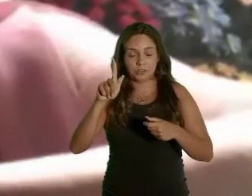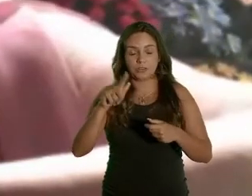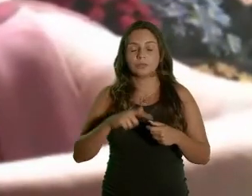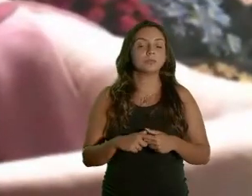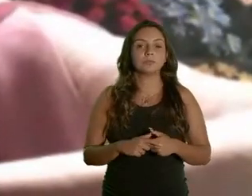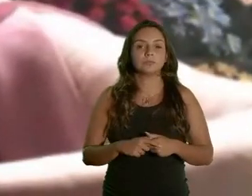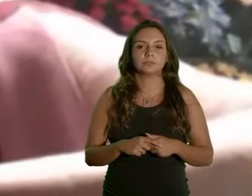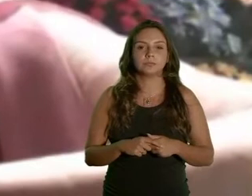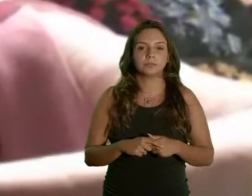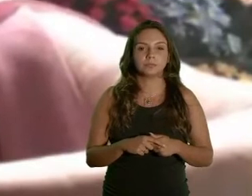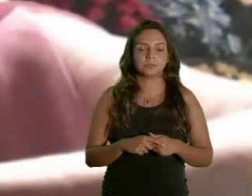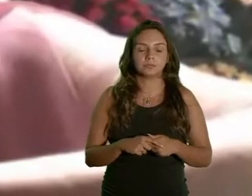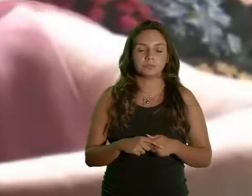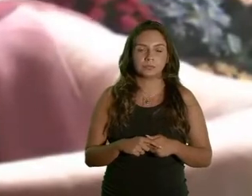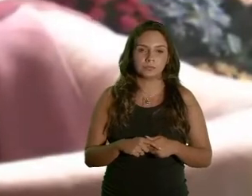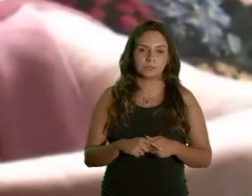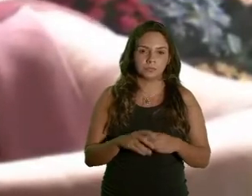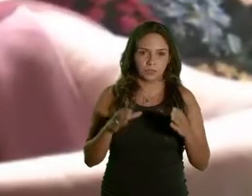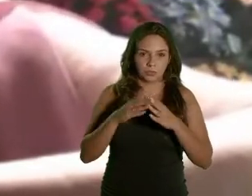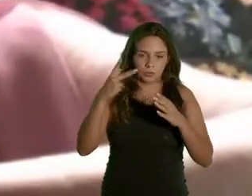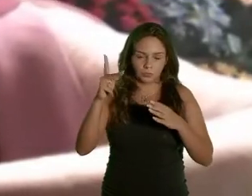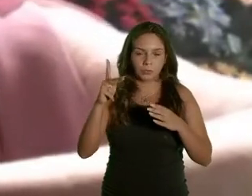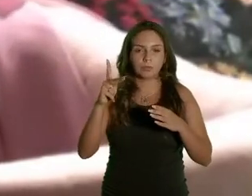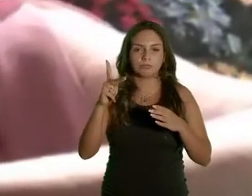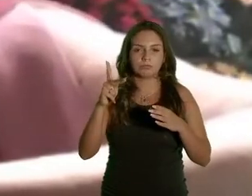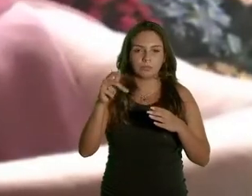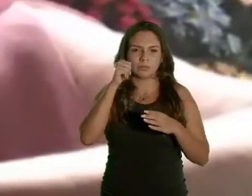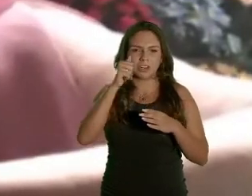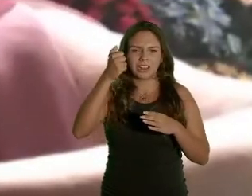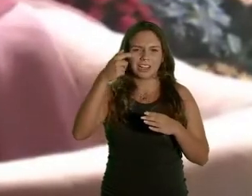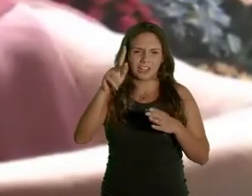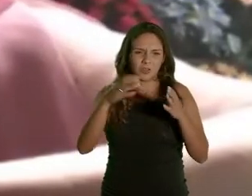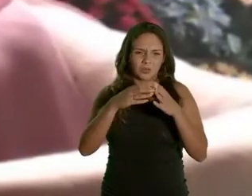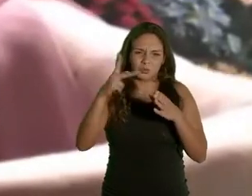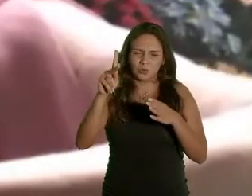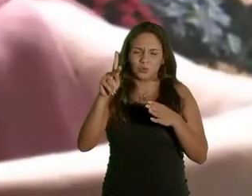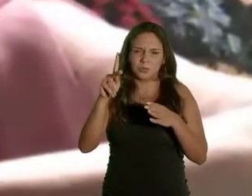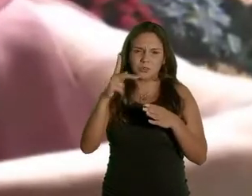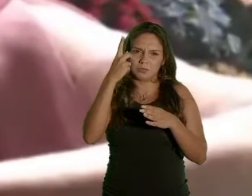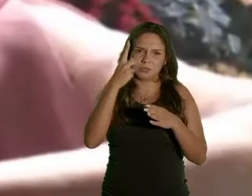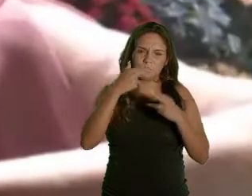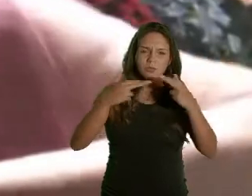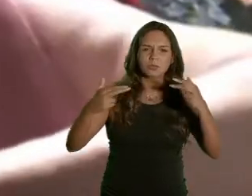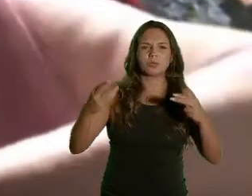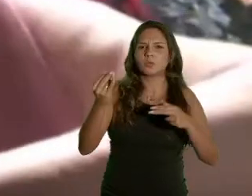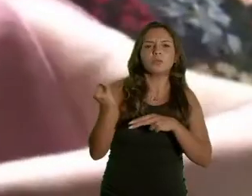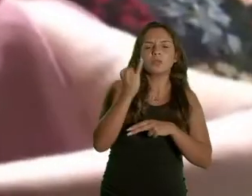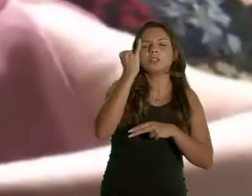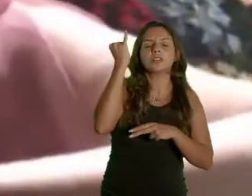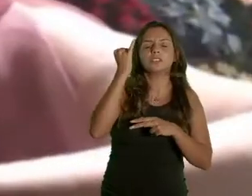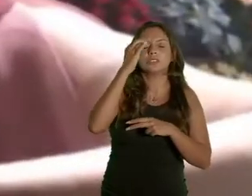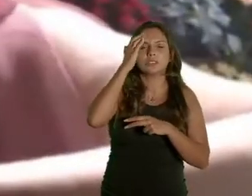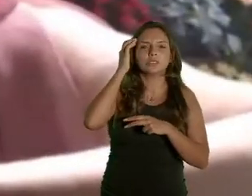Donadon Leal e a equipe dela e a turma dela, é uma coisa extraordinária.